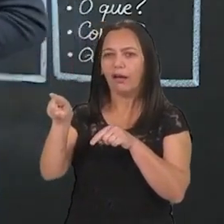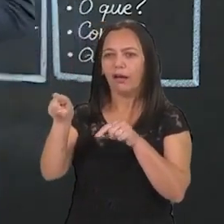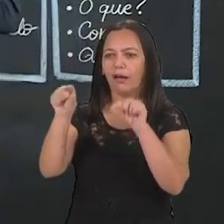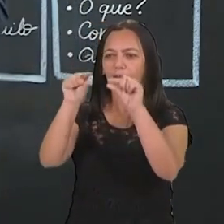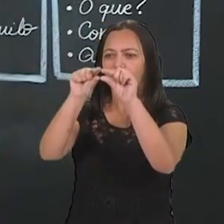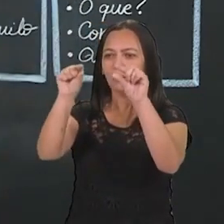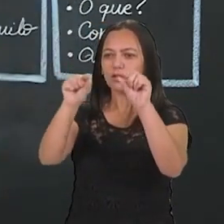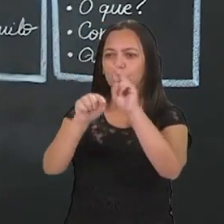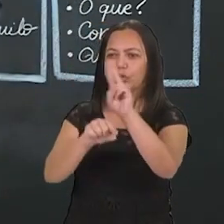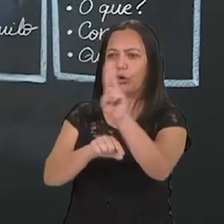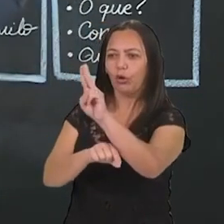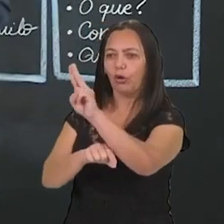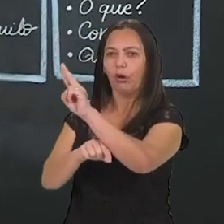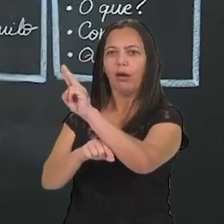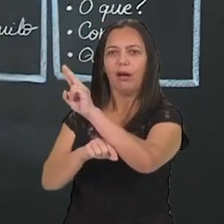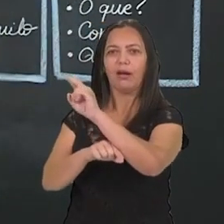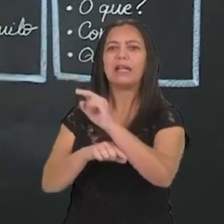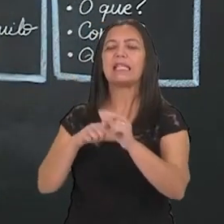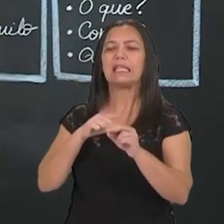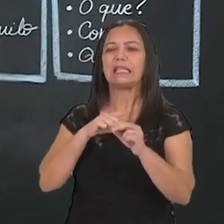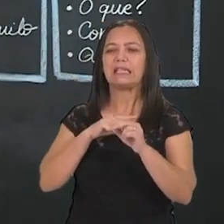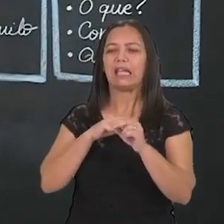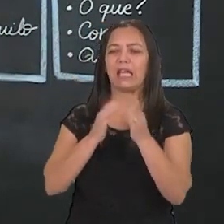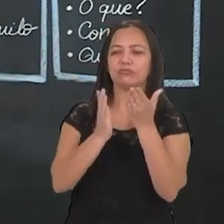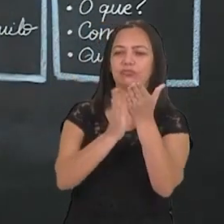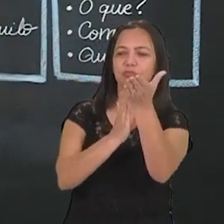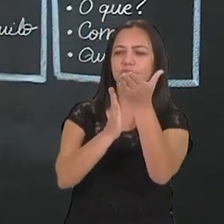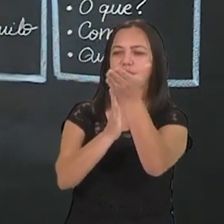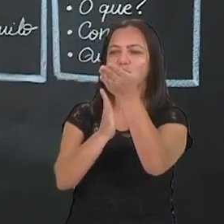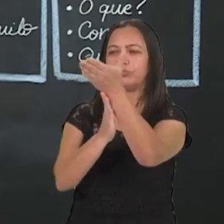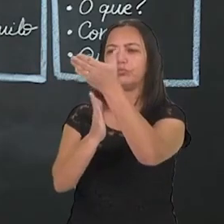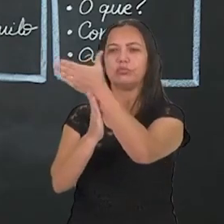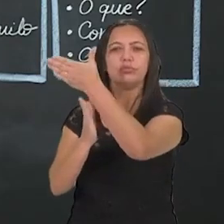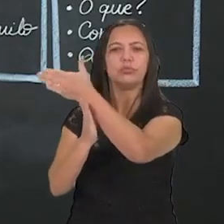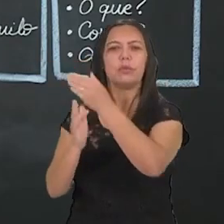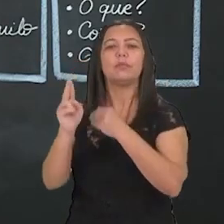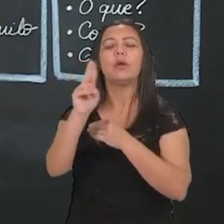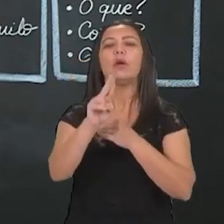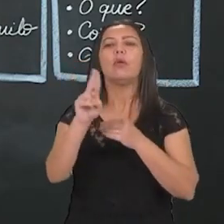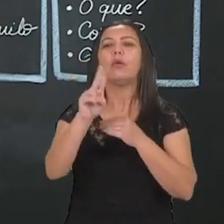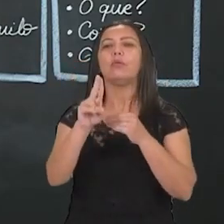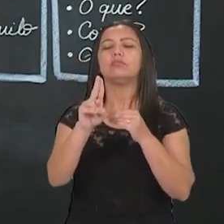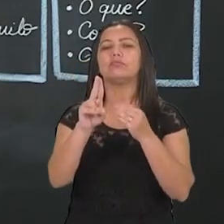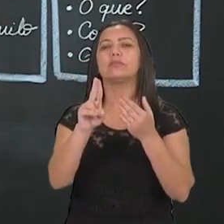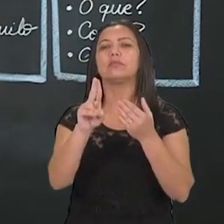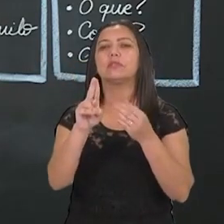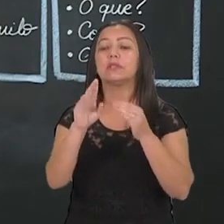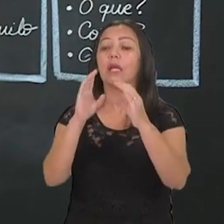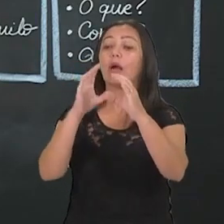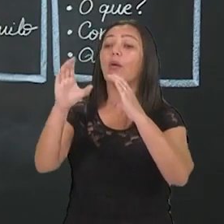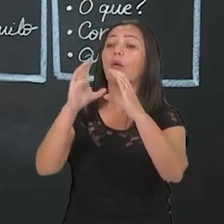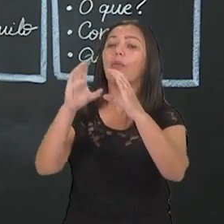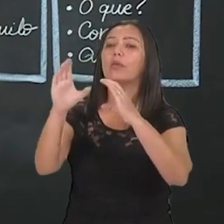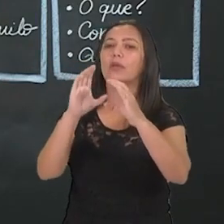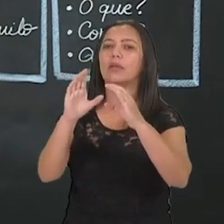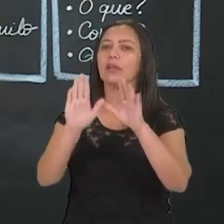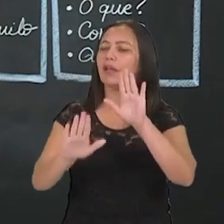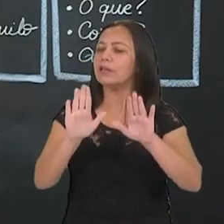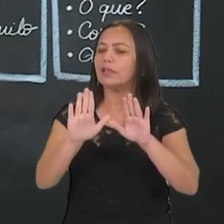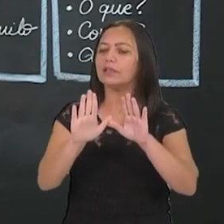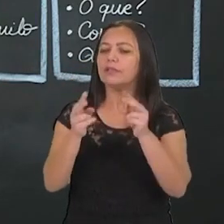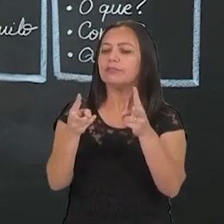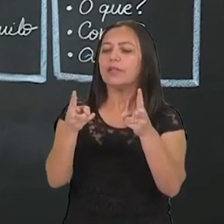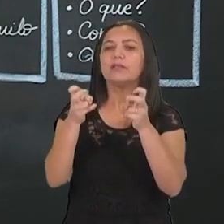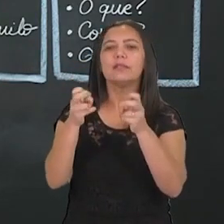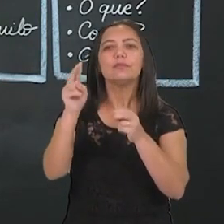preenchido, né? Porque essa classe, nossa, ela tem muitas divisões. Mas a maioria a gente utiliza de forma tão tranquila na comunicação que a gente nem